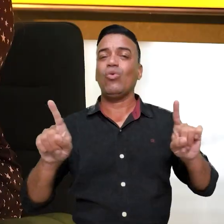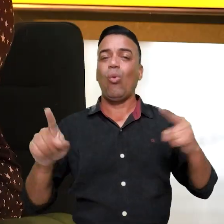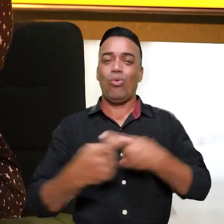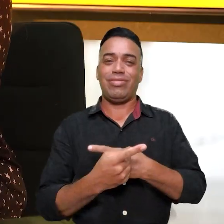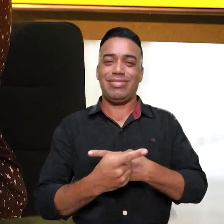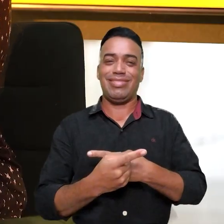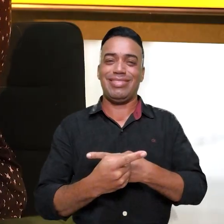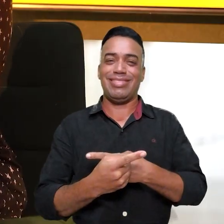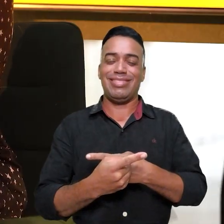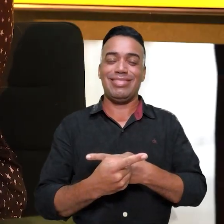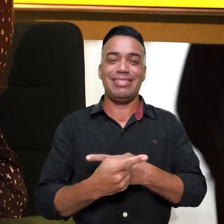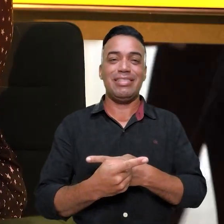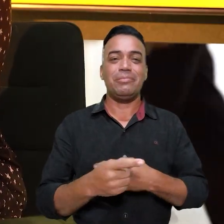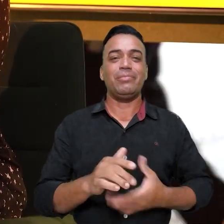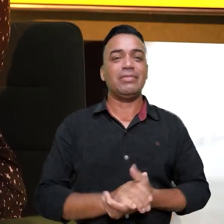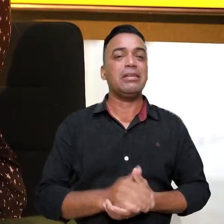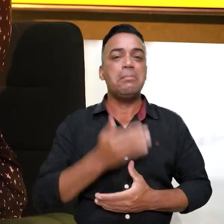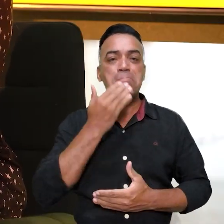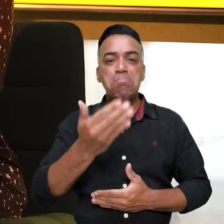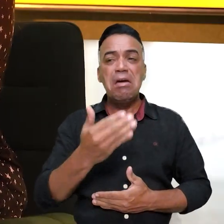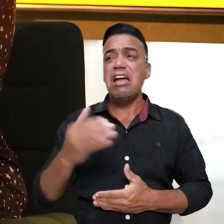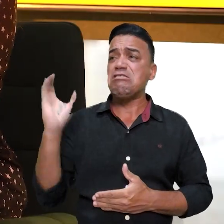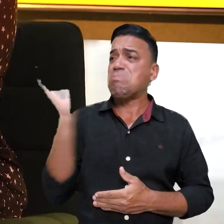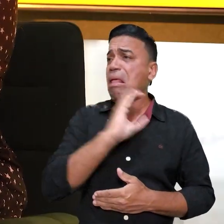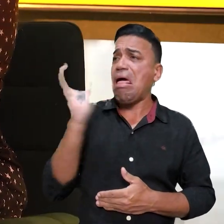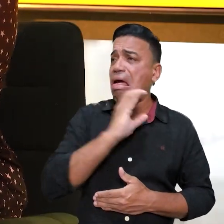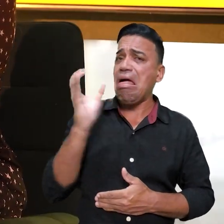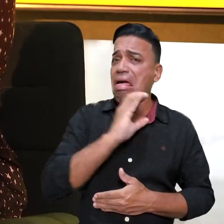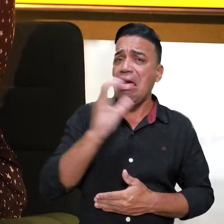disso. Exige pressa,